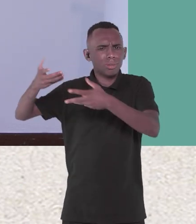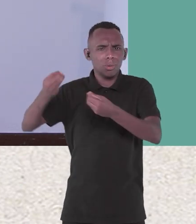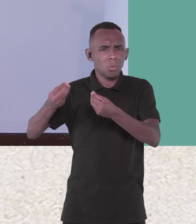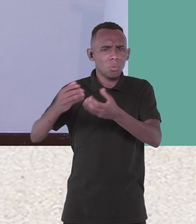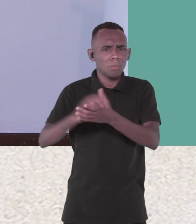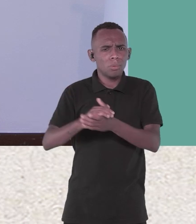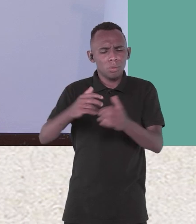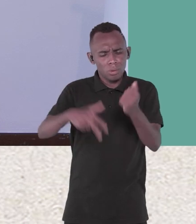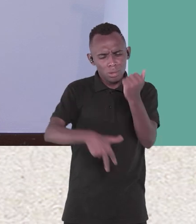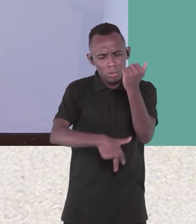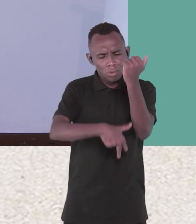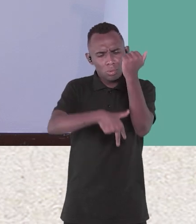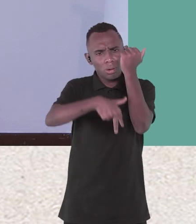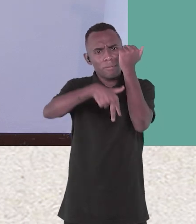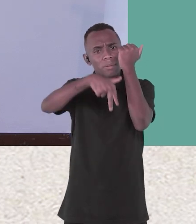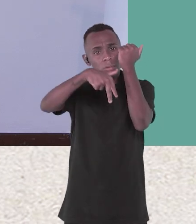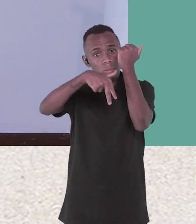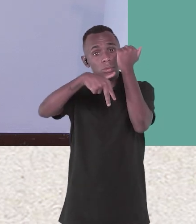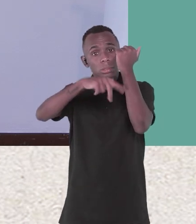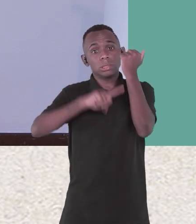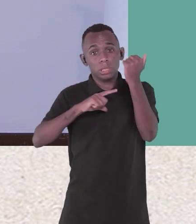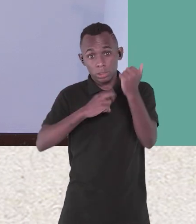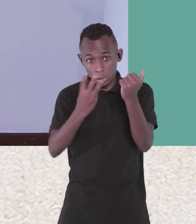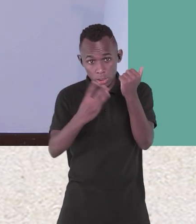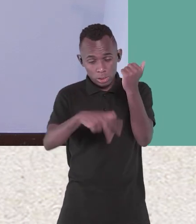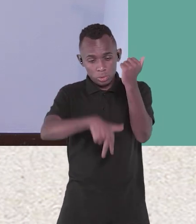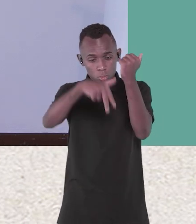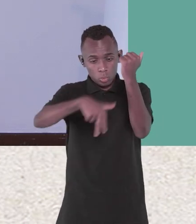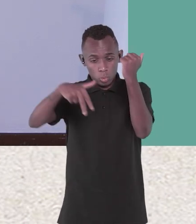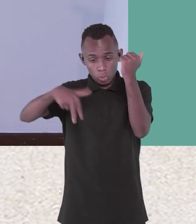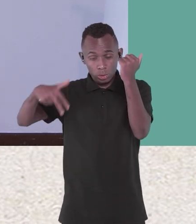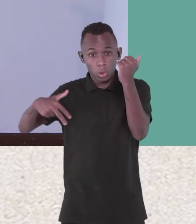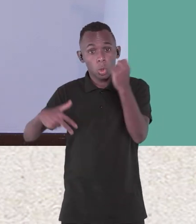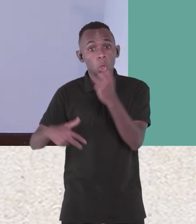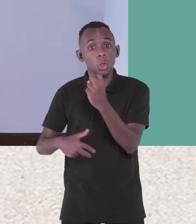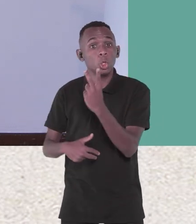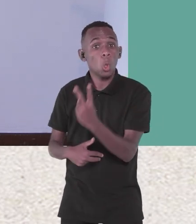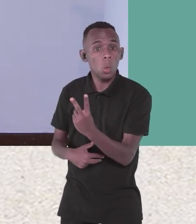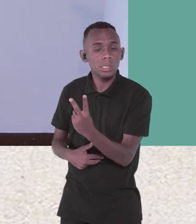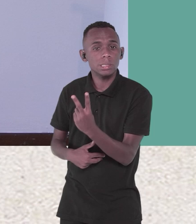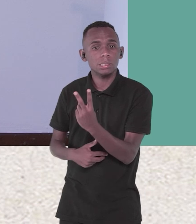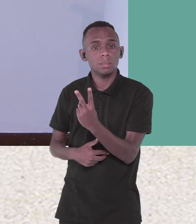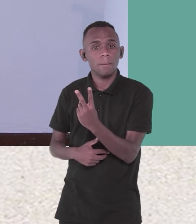sala, é um local com 3 elevadores, 2 elevadores